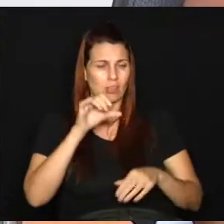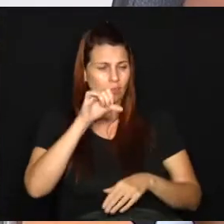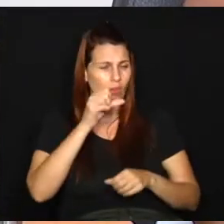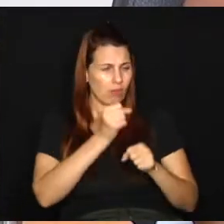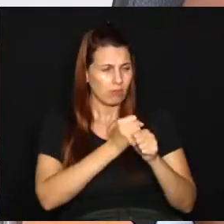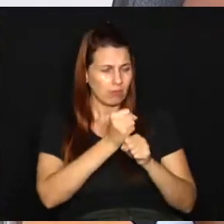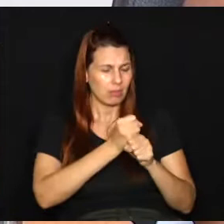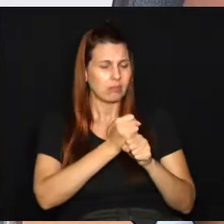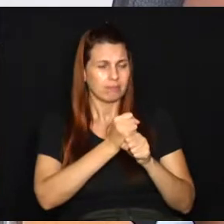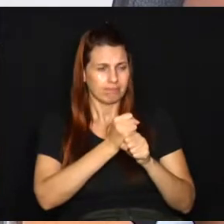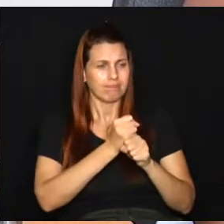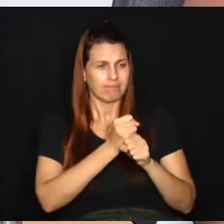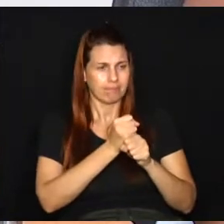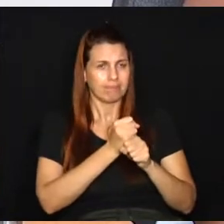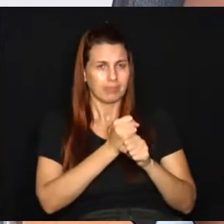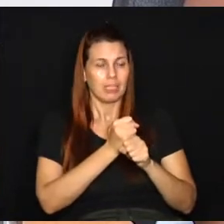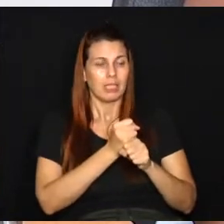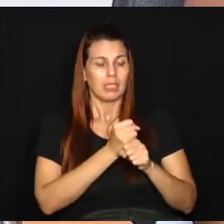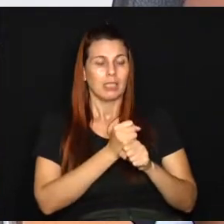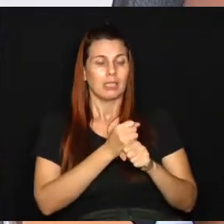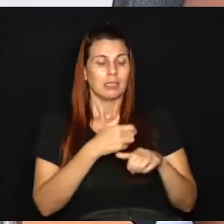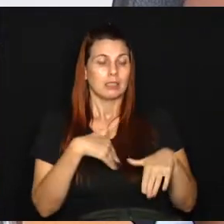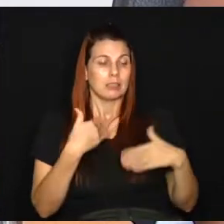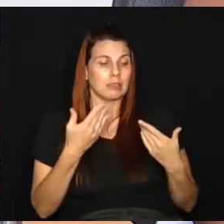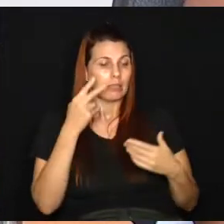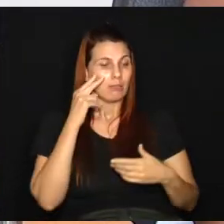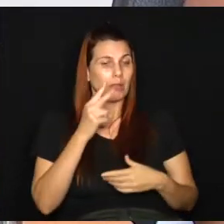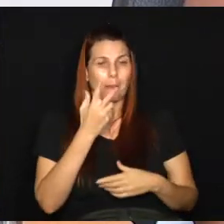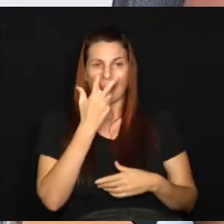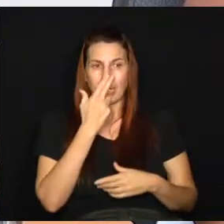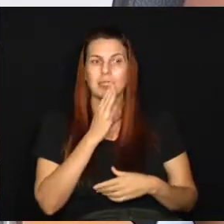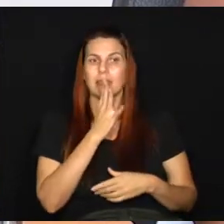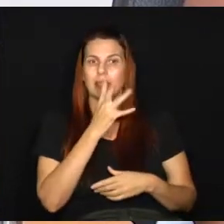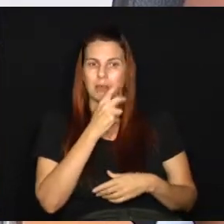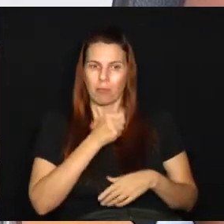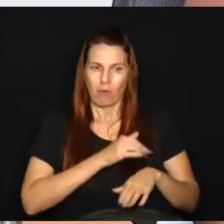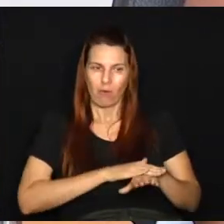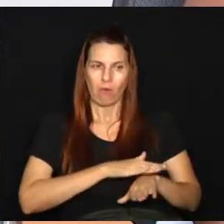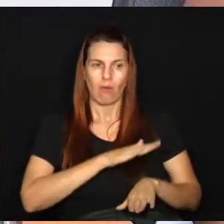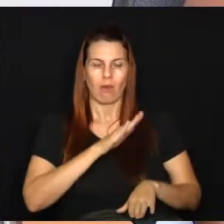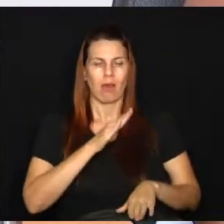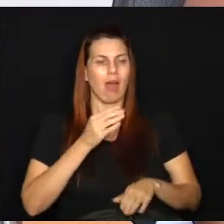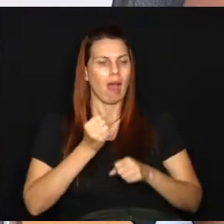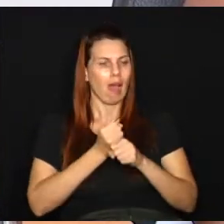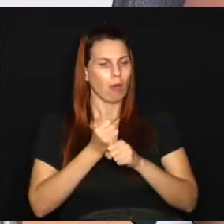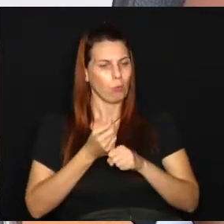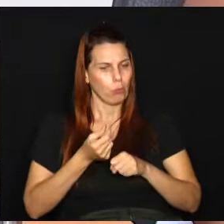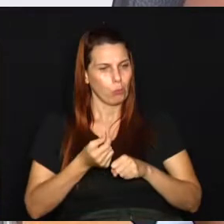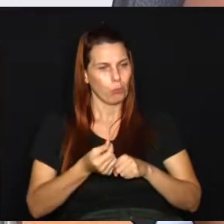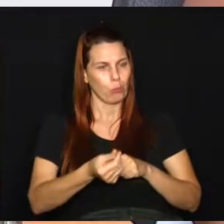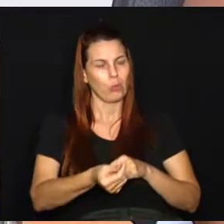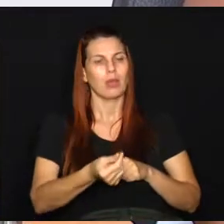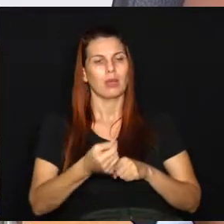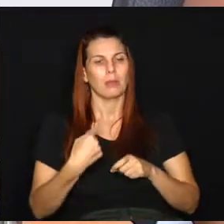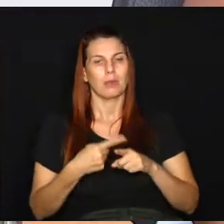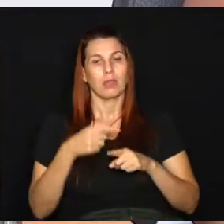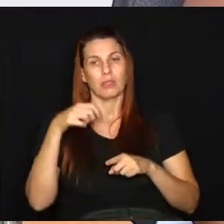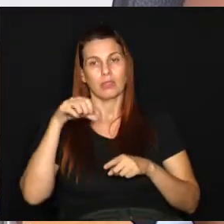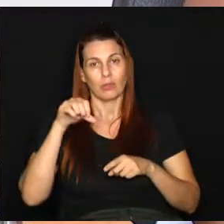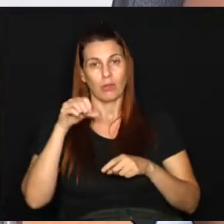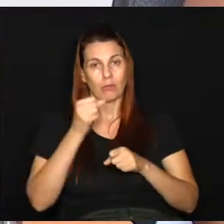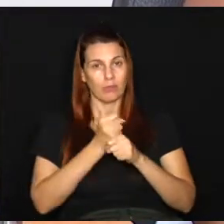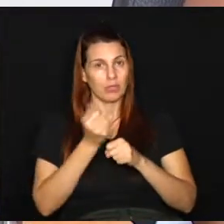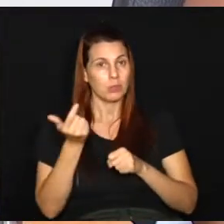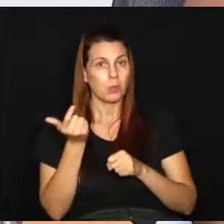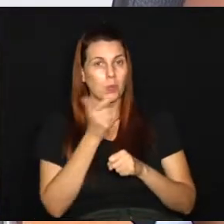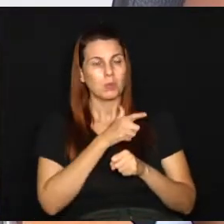lá. E a gente, pelo que a gente está vendo, vai durar mais anos, porque quem chegou a 9 anos e está conquistando tudo isso, né?